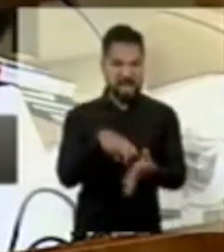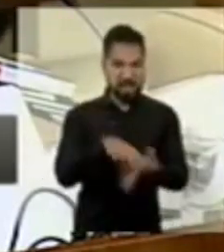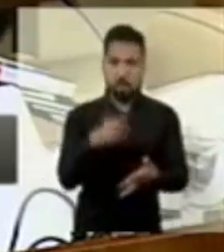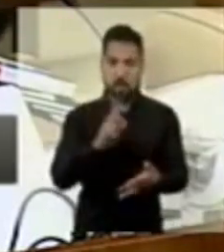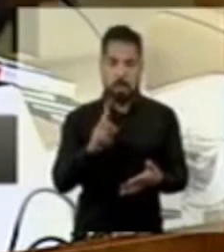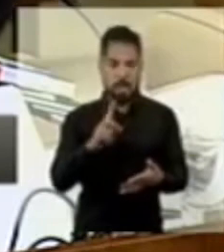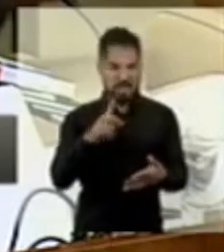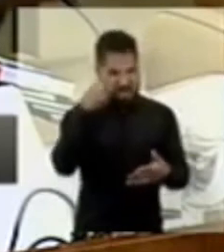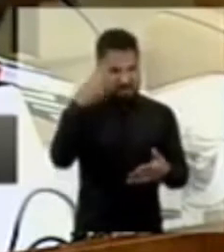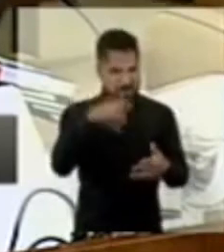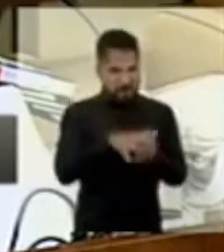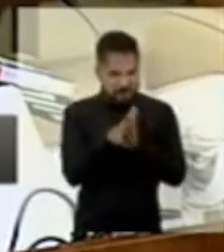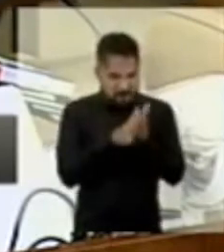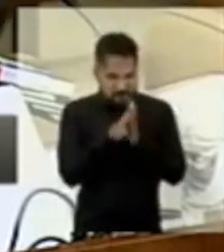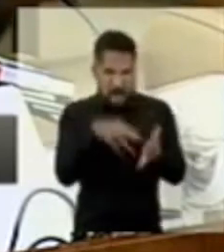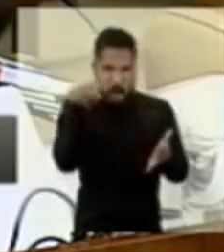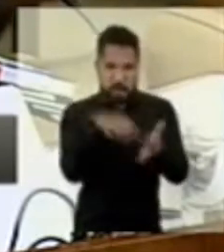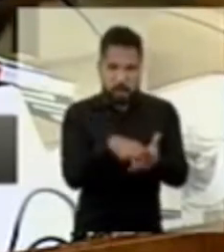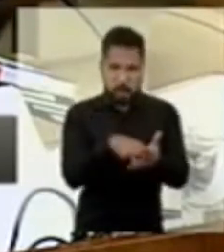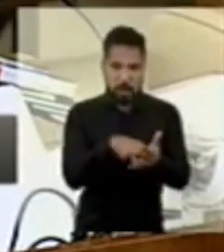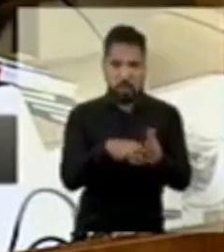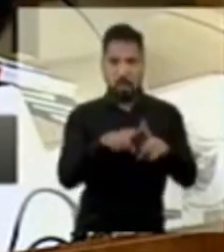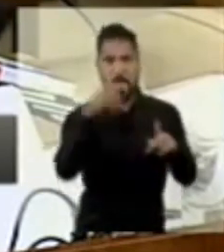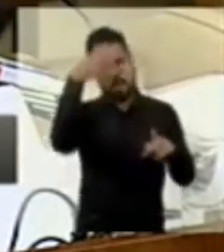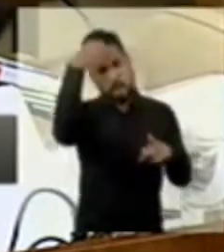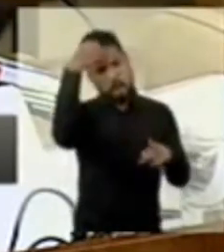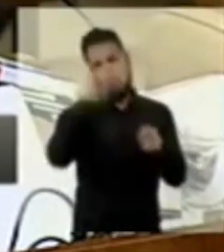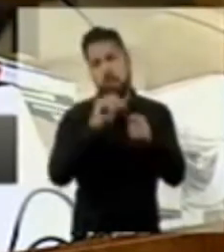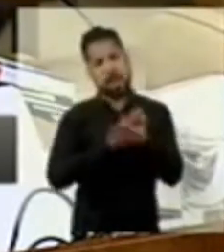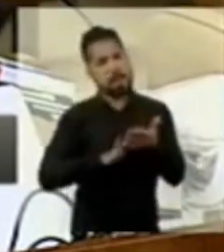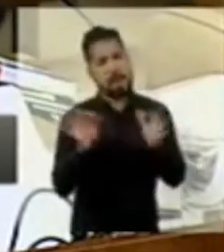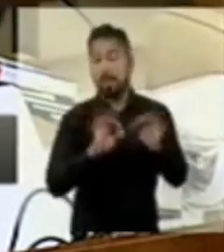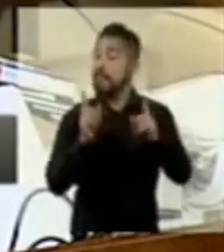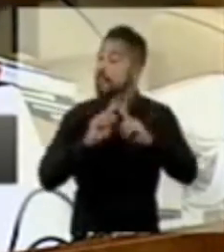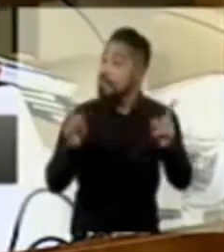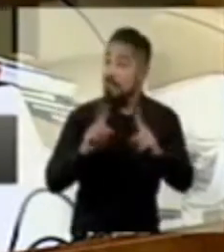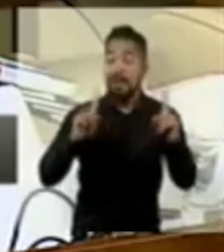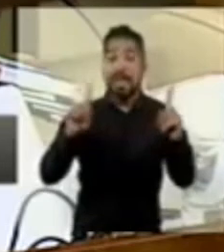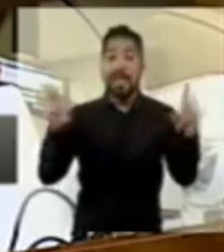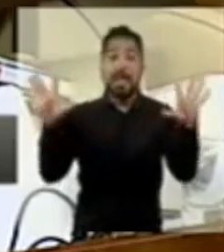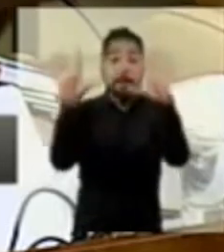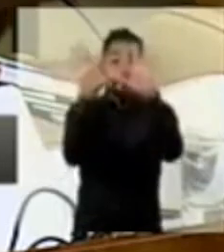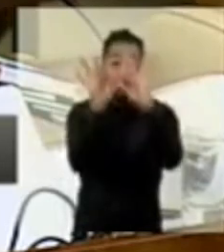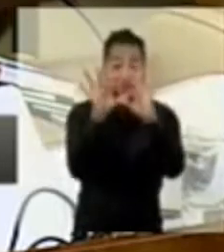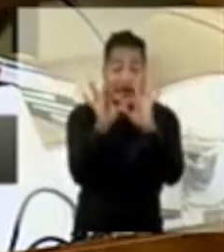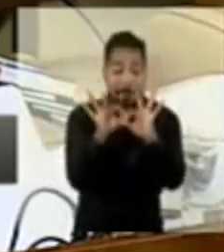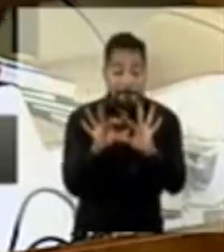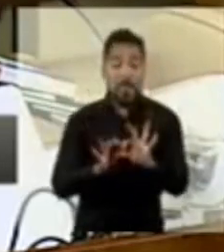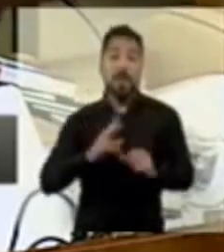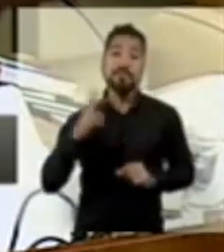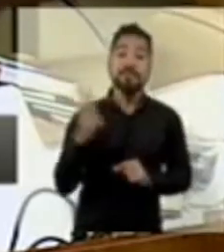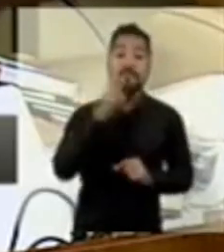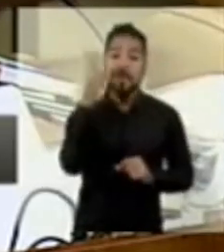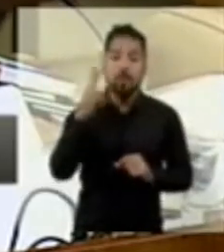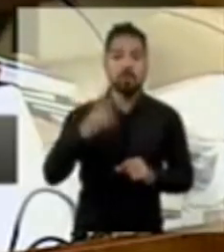punição que você pondera com a presunção de inocência é o conjunto de valores imprescindíveis para a vida civilizada